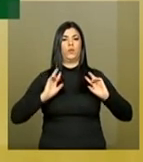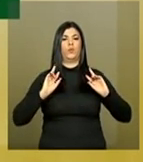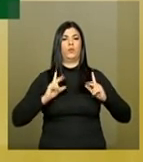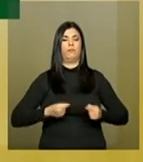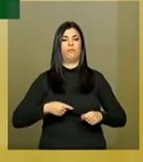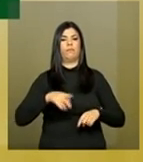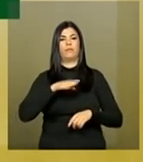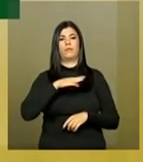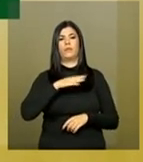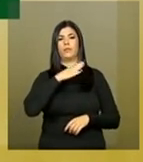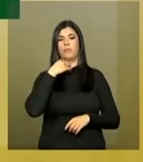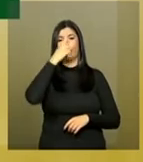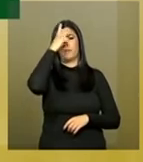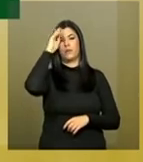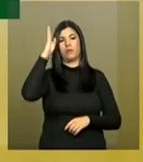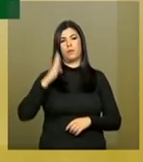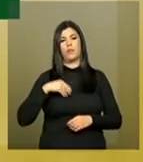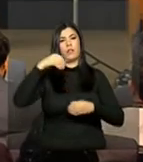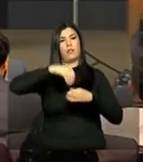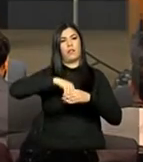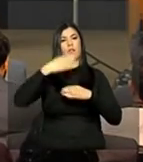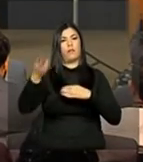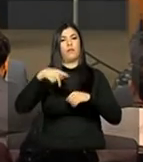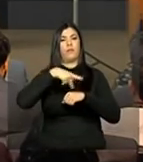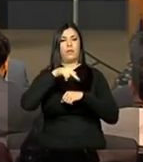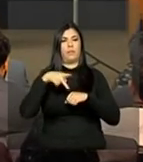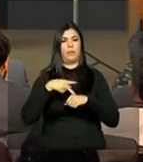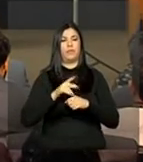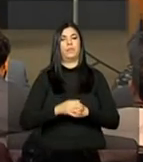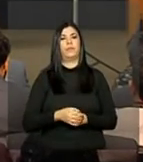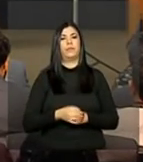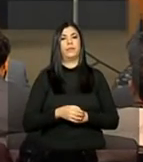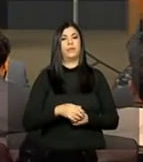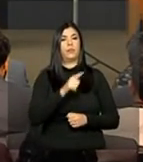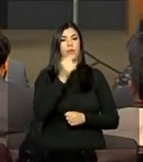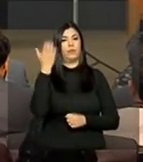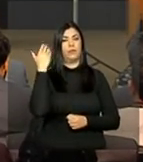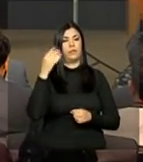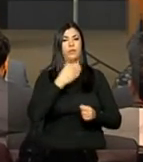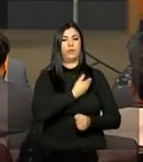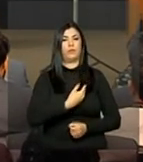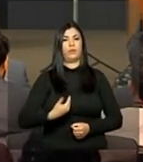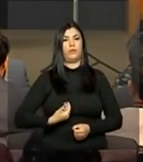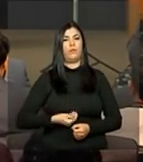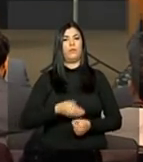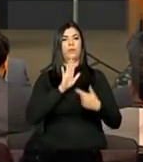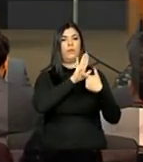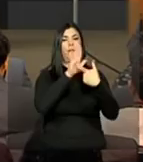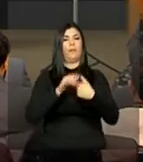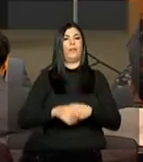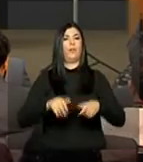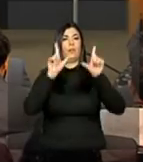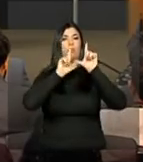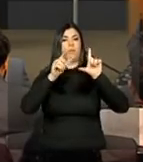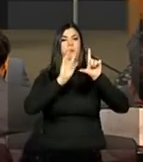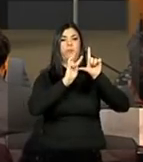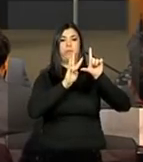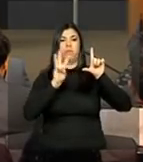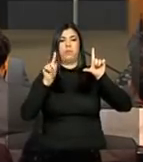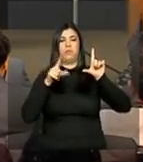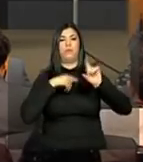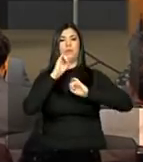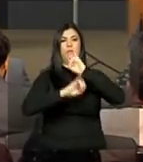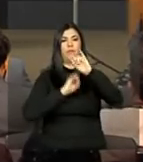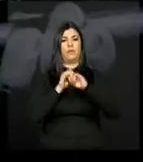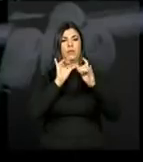do exterior e de estrangeiros no Brasil na semana passada o governo federal lançou um portal na internet sobre informações da